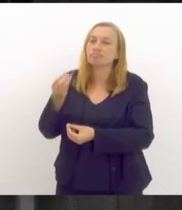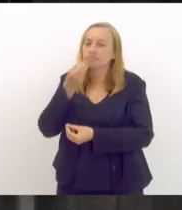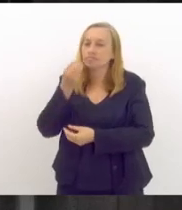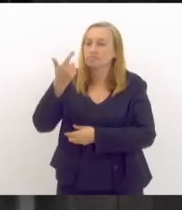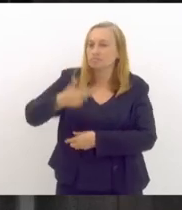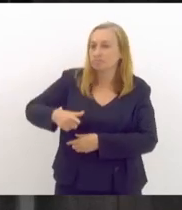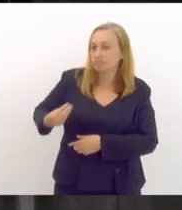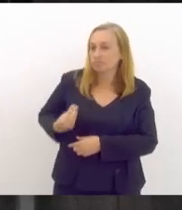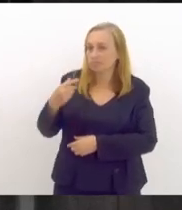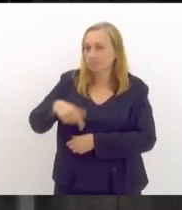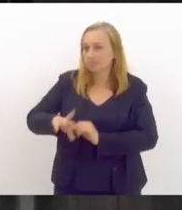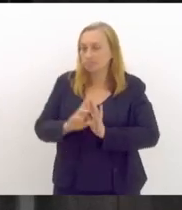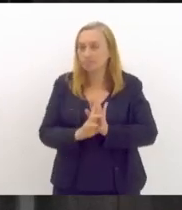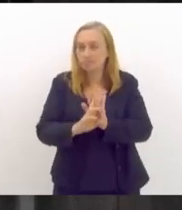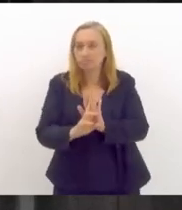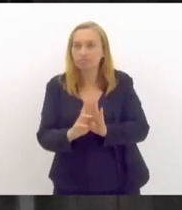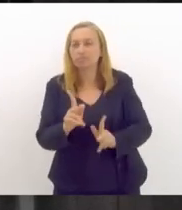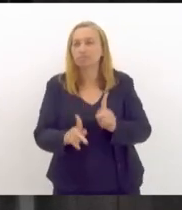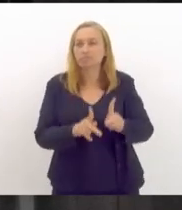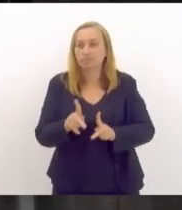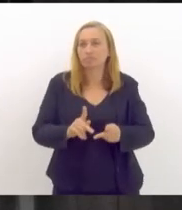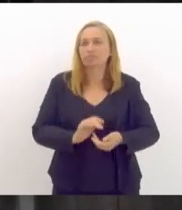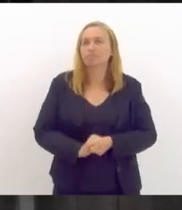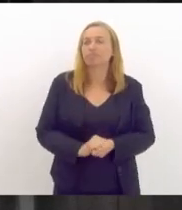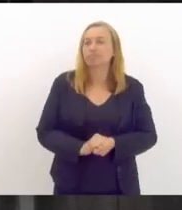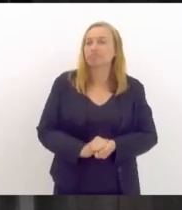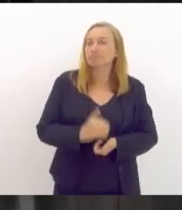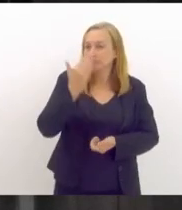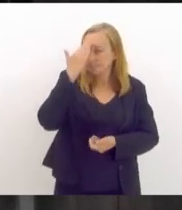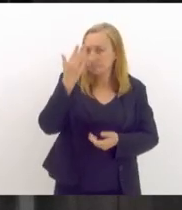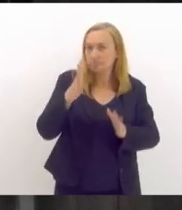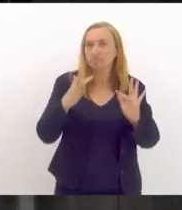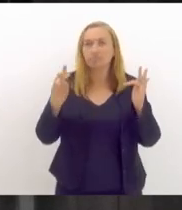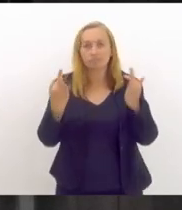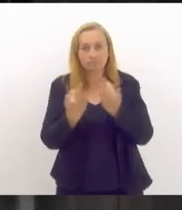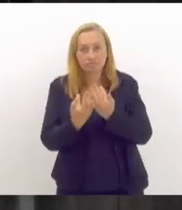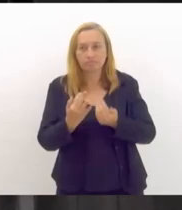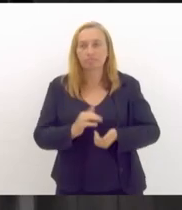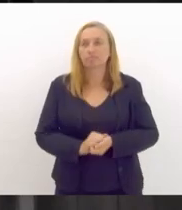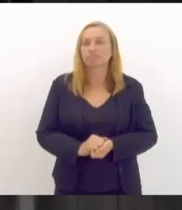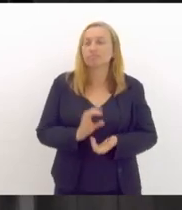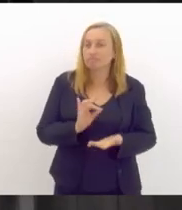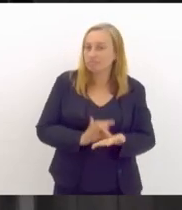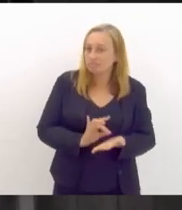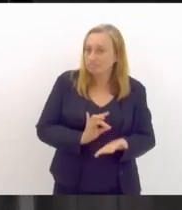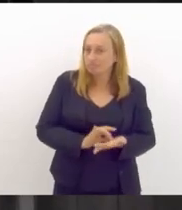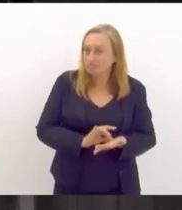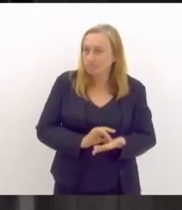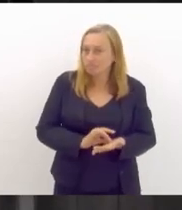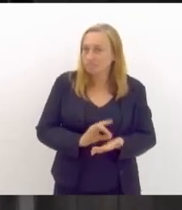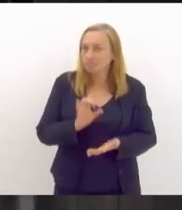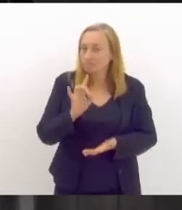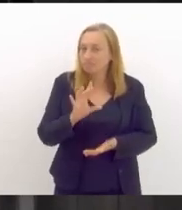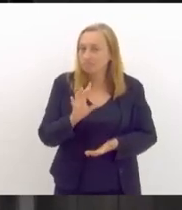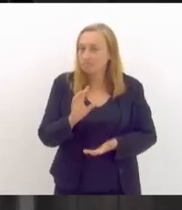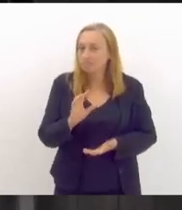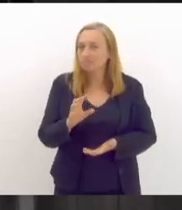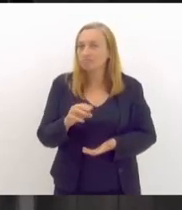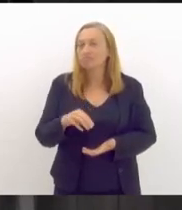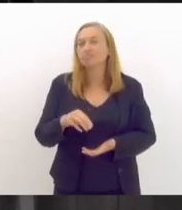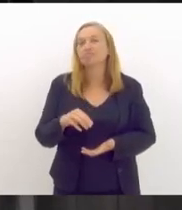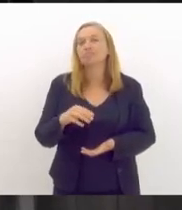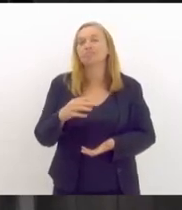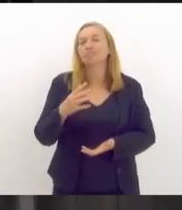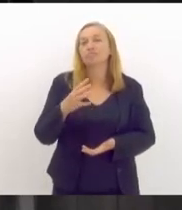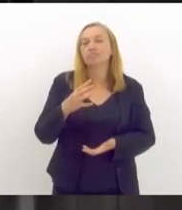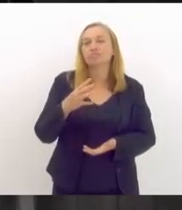para representar toda a população agradecer minha família que realmente quem só quem realmente é familiar de um